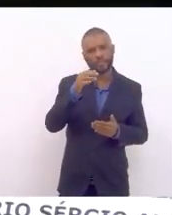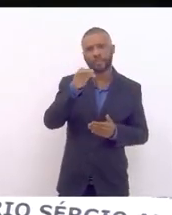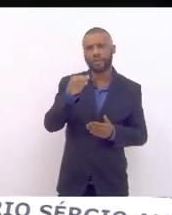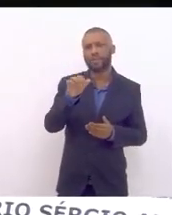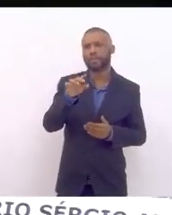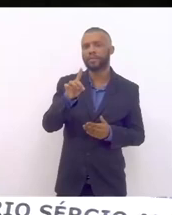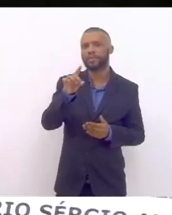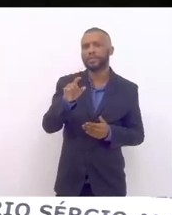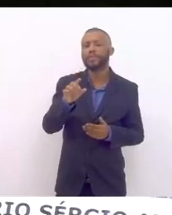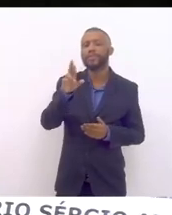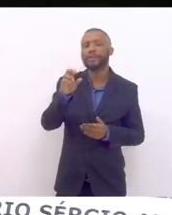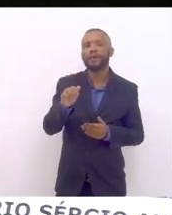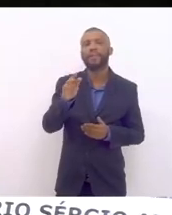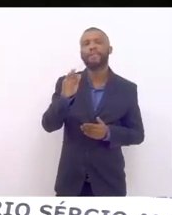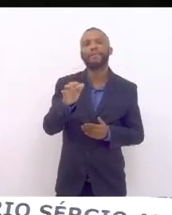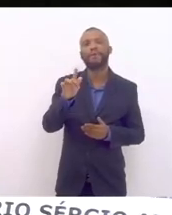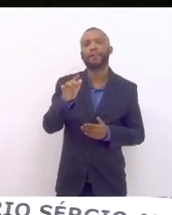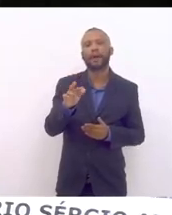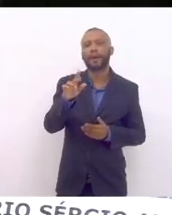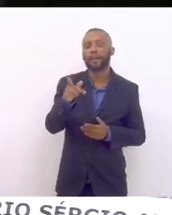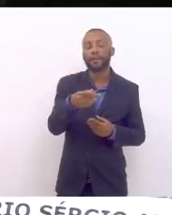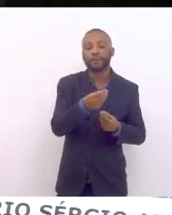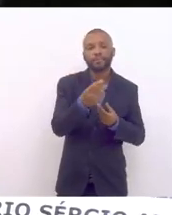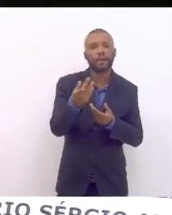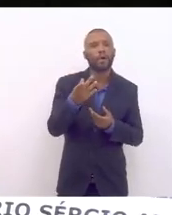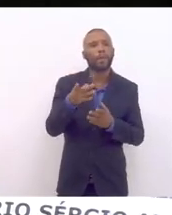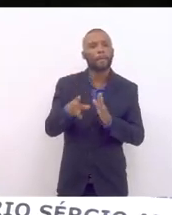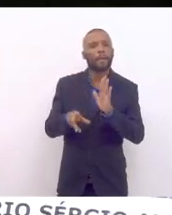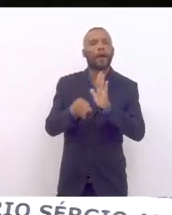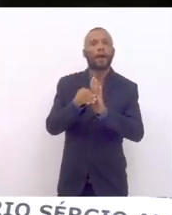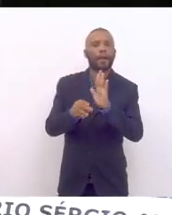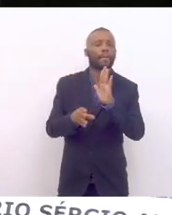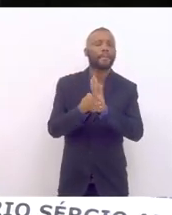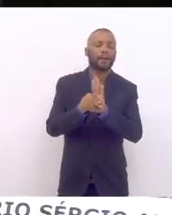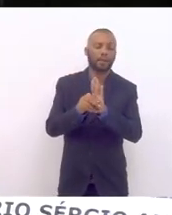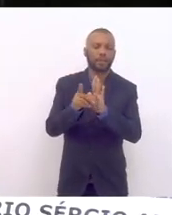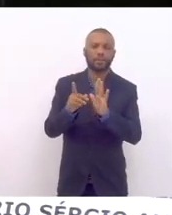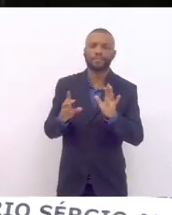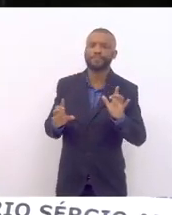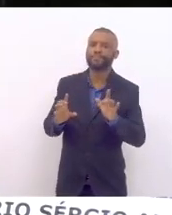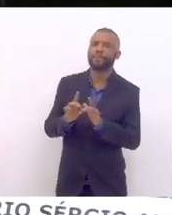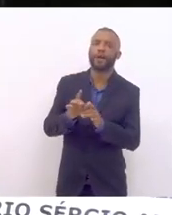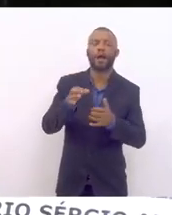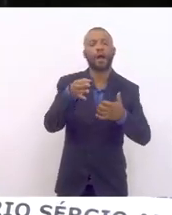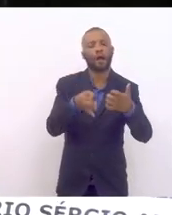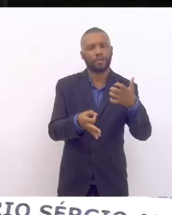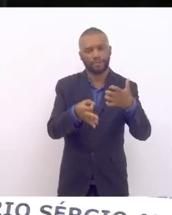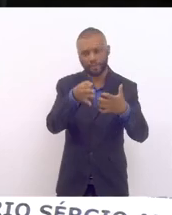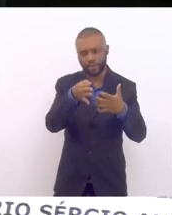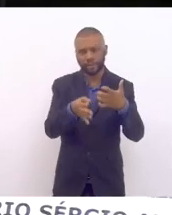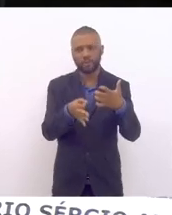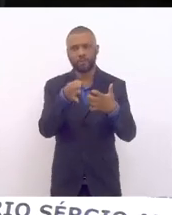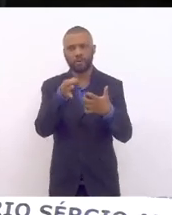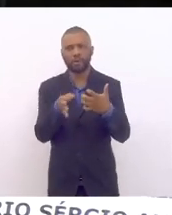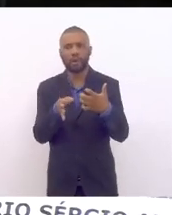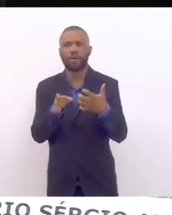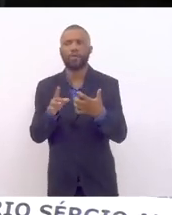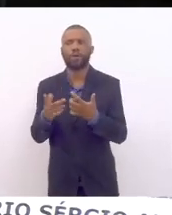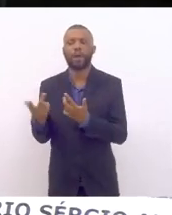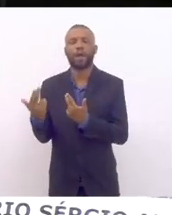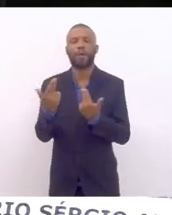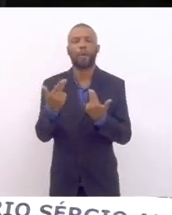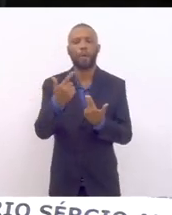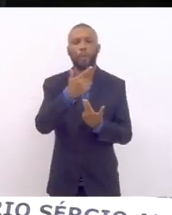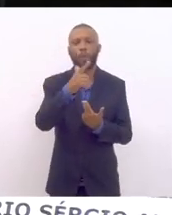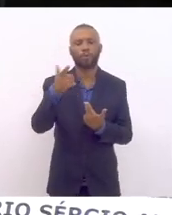deputada Jandira feghali também que forneceu uma Emenda parlamentar a Universidade Federal Rural do Rio de Janeiro como outros parlamentares